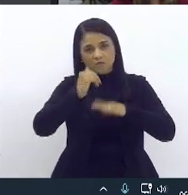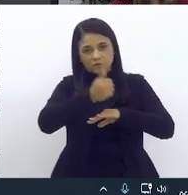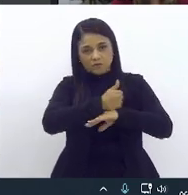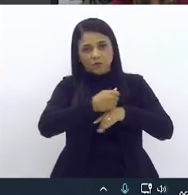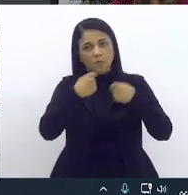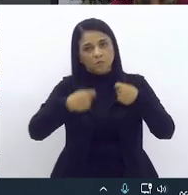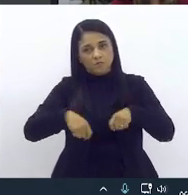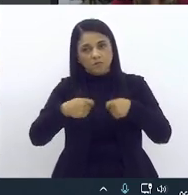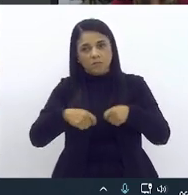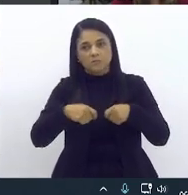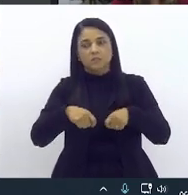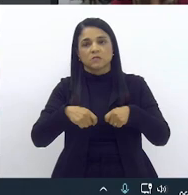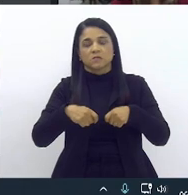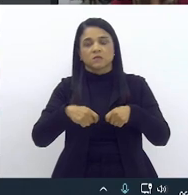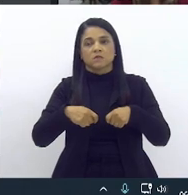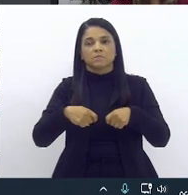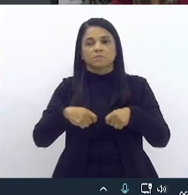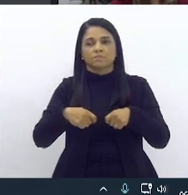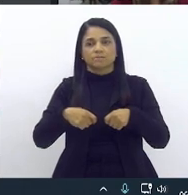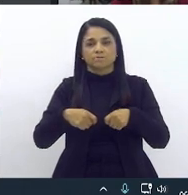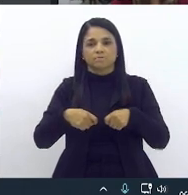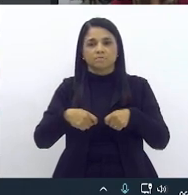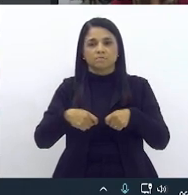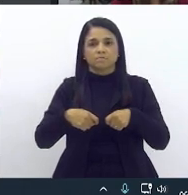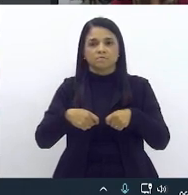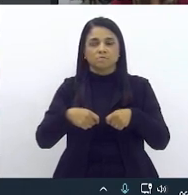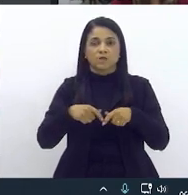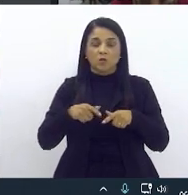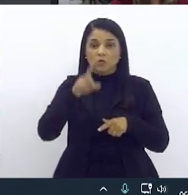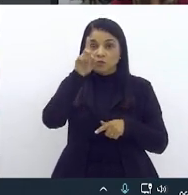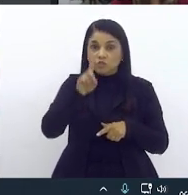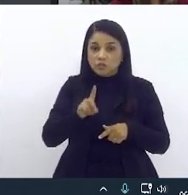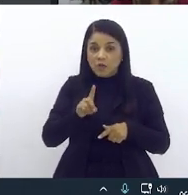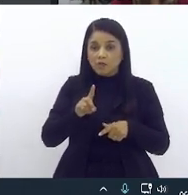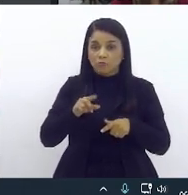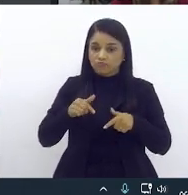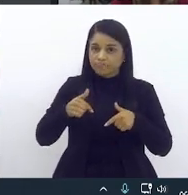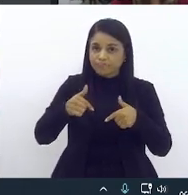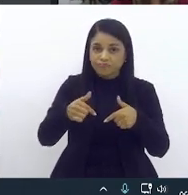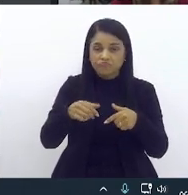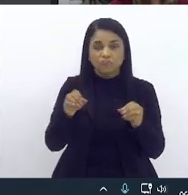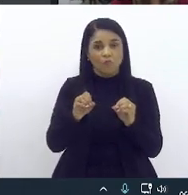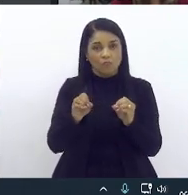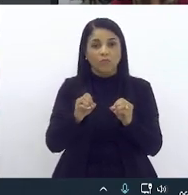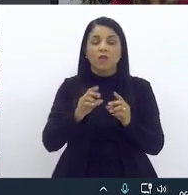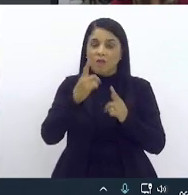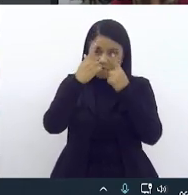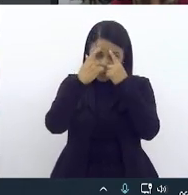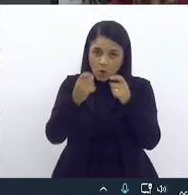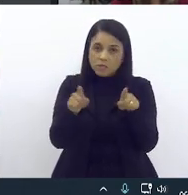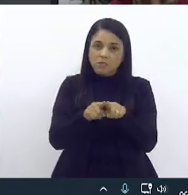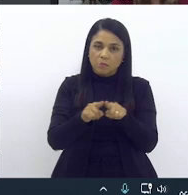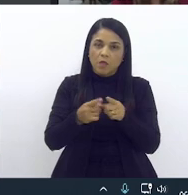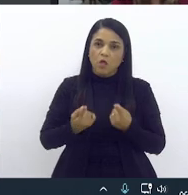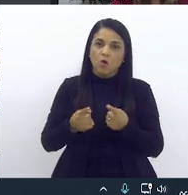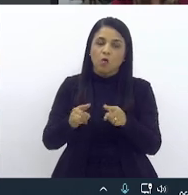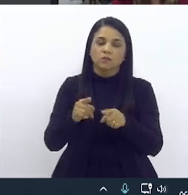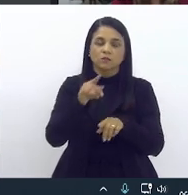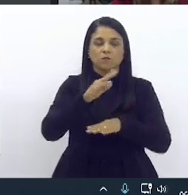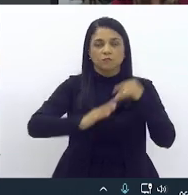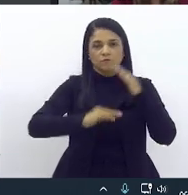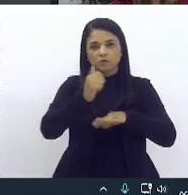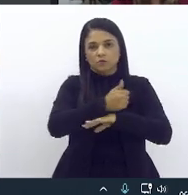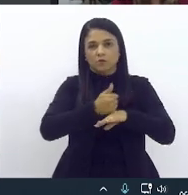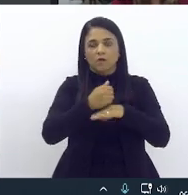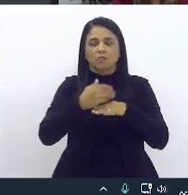também caracterizar que não executar o direito também é uma forma de violência contra o profissional de educação. Muito